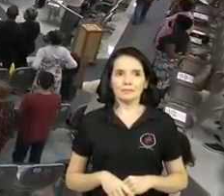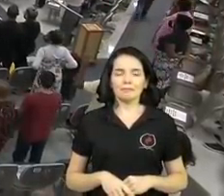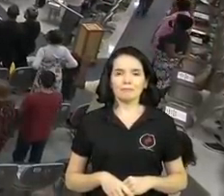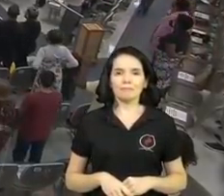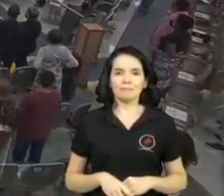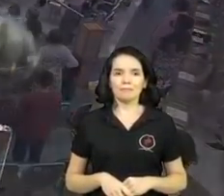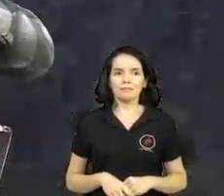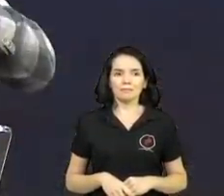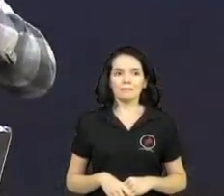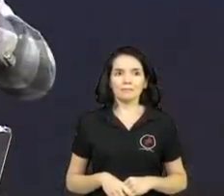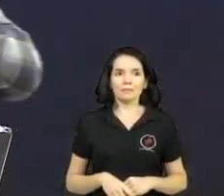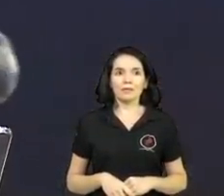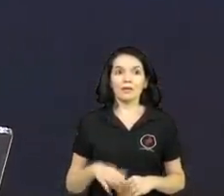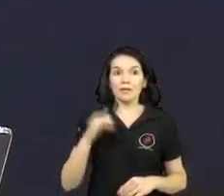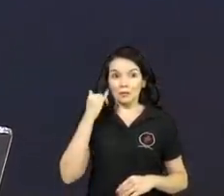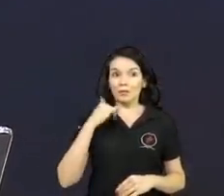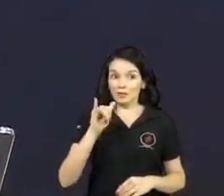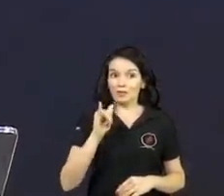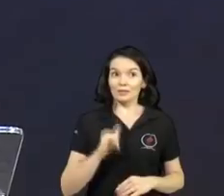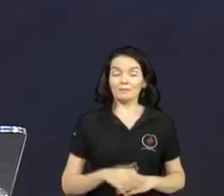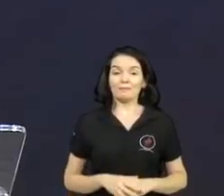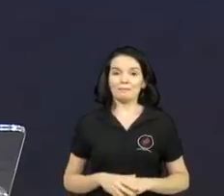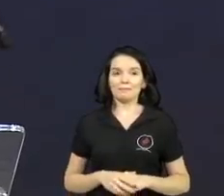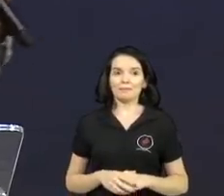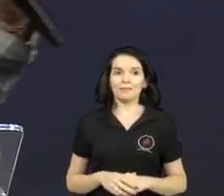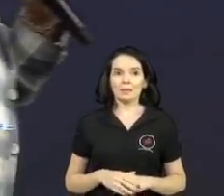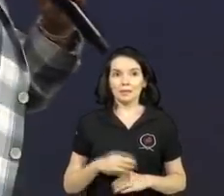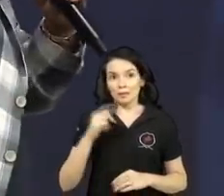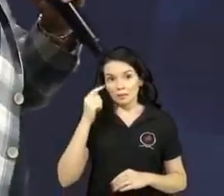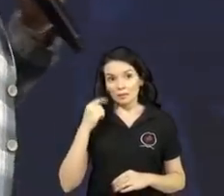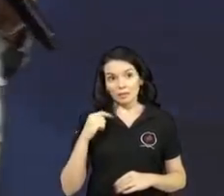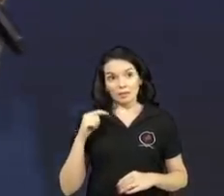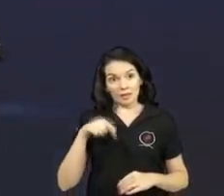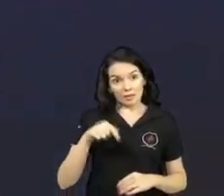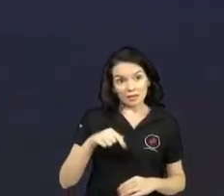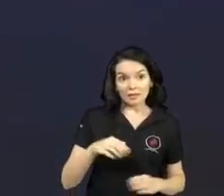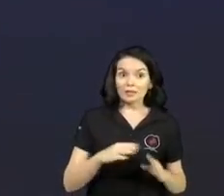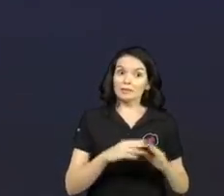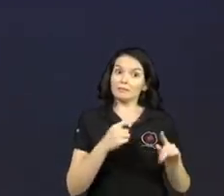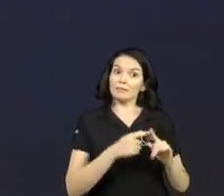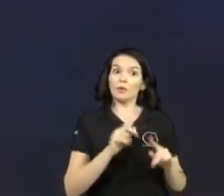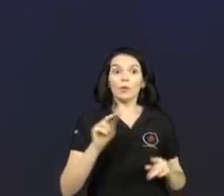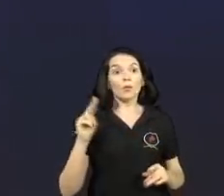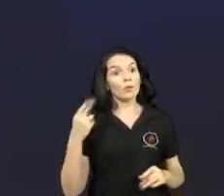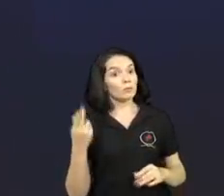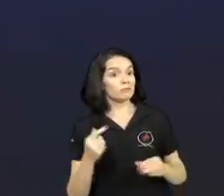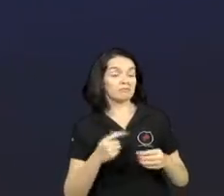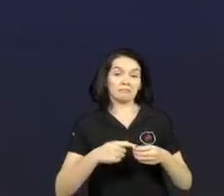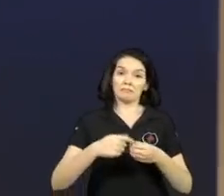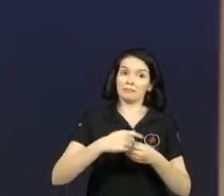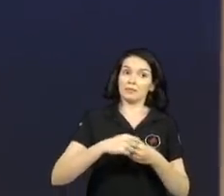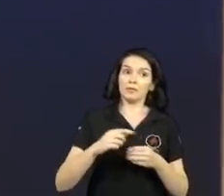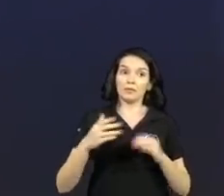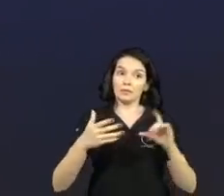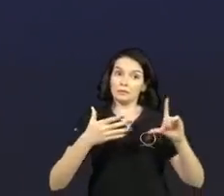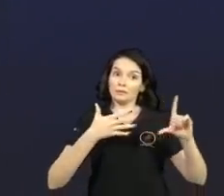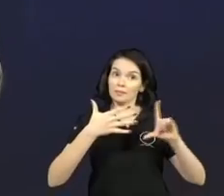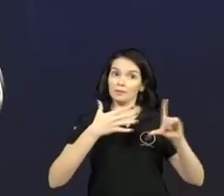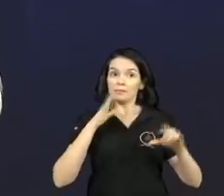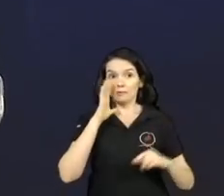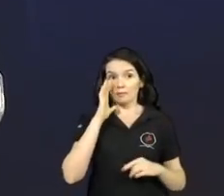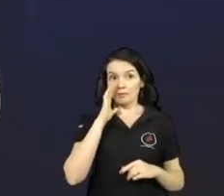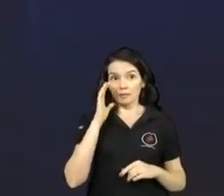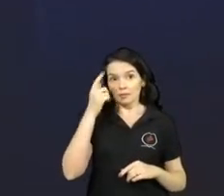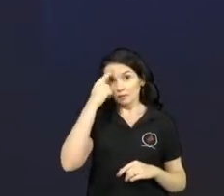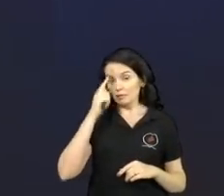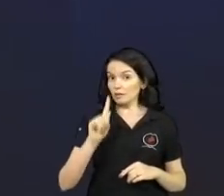Mas eu vou dizer aqui para alguém, não sei se está aqui dentro dessa igreja, não sei se está em alguma filial que está recebendo a transmissão. Ei,